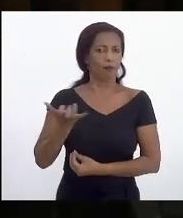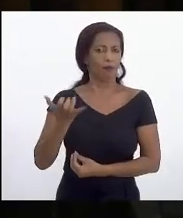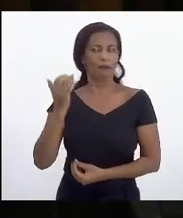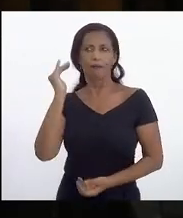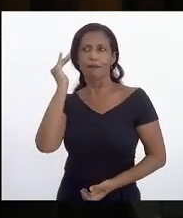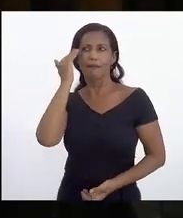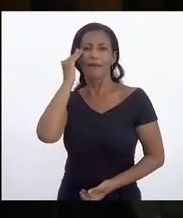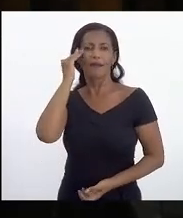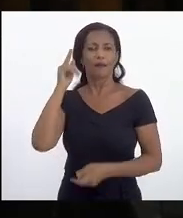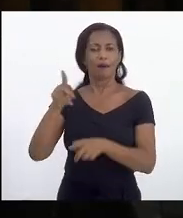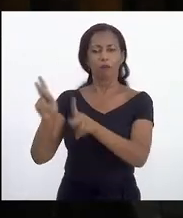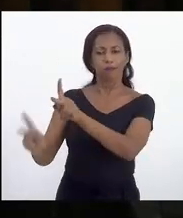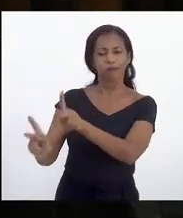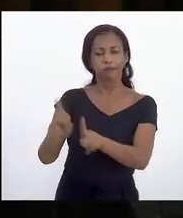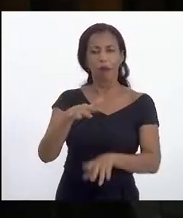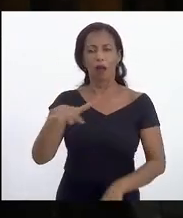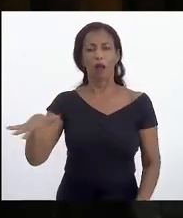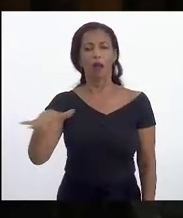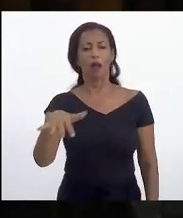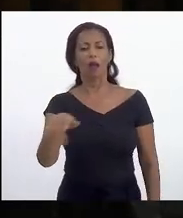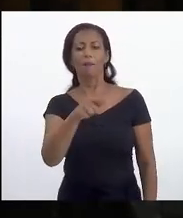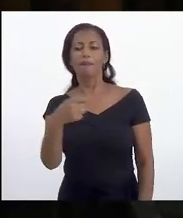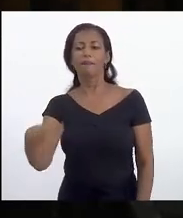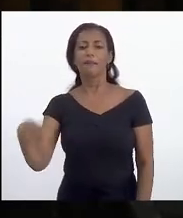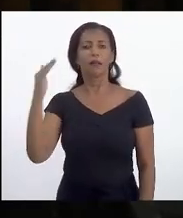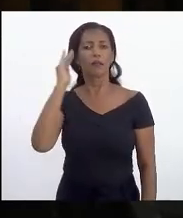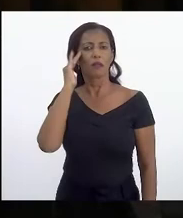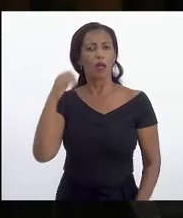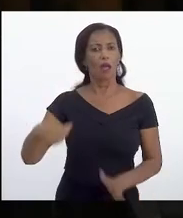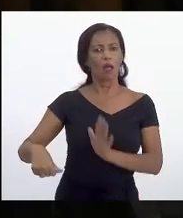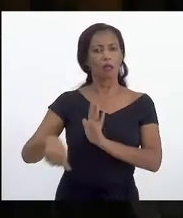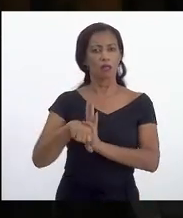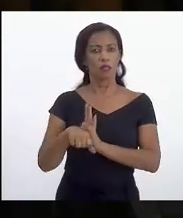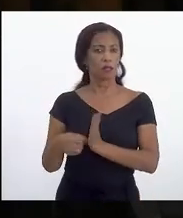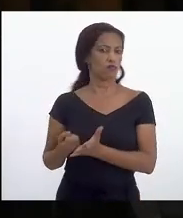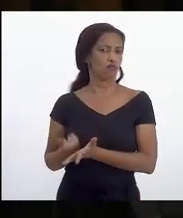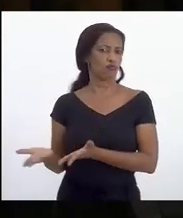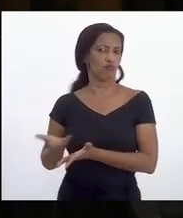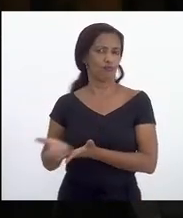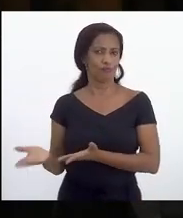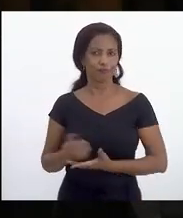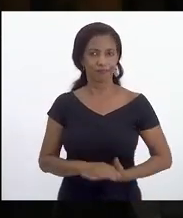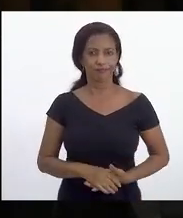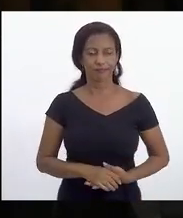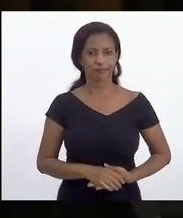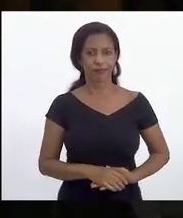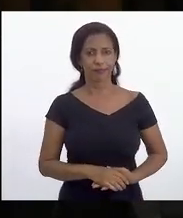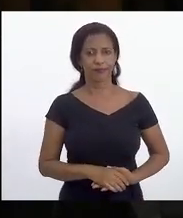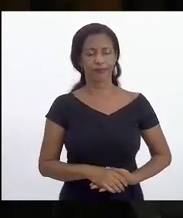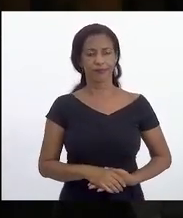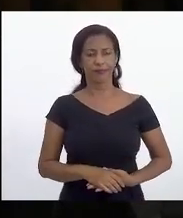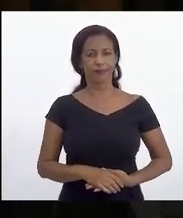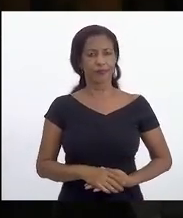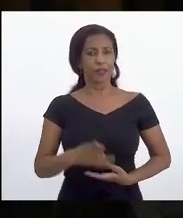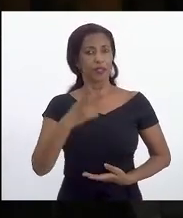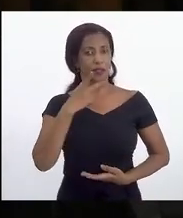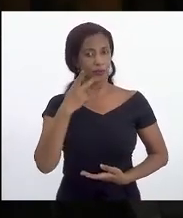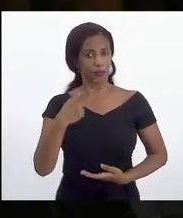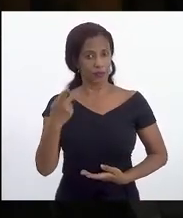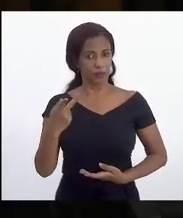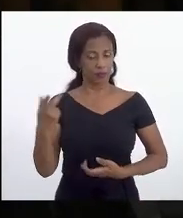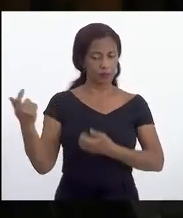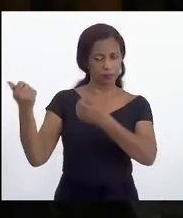entender a população que a crise de dispensa eu estou falando